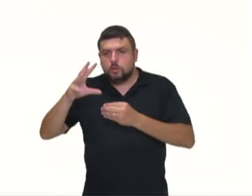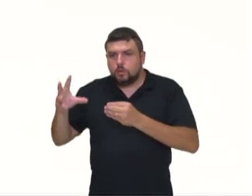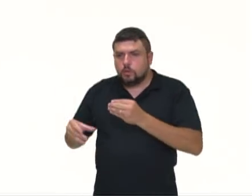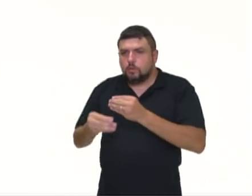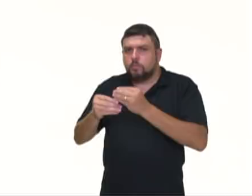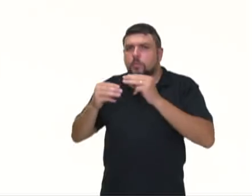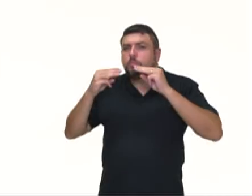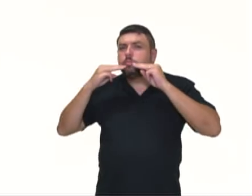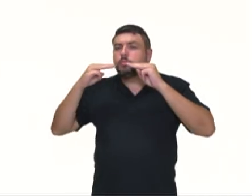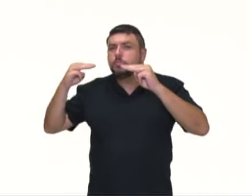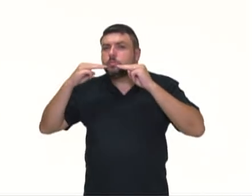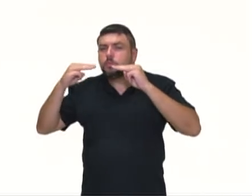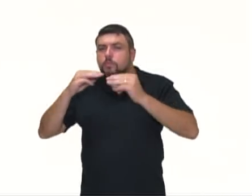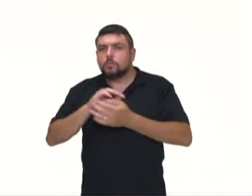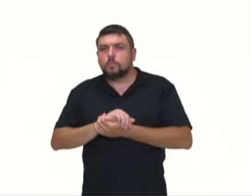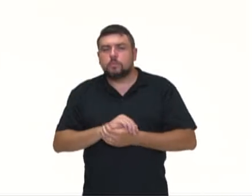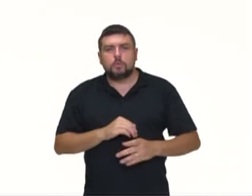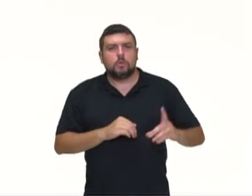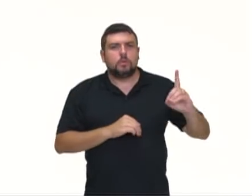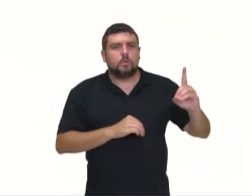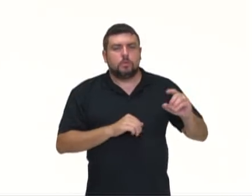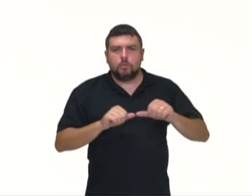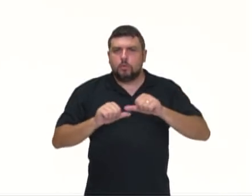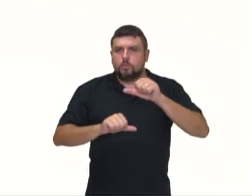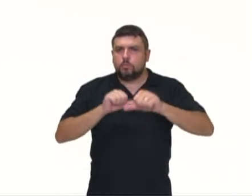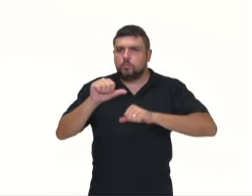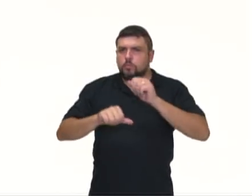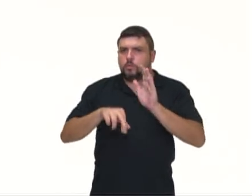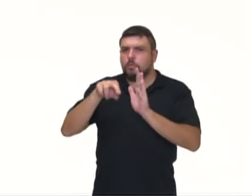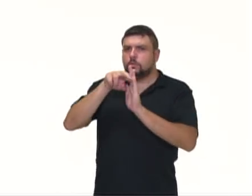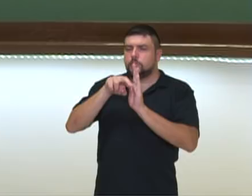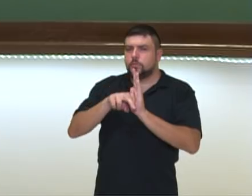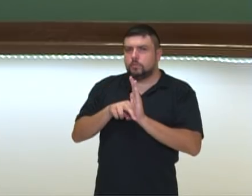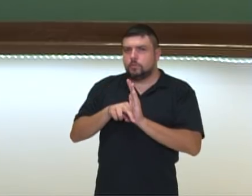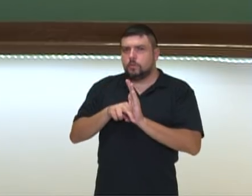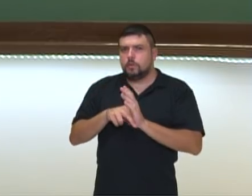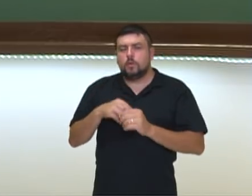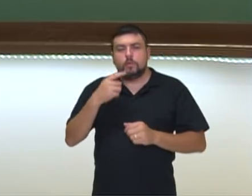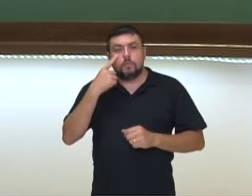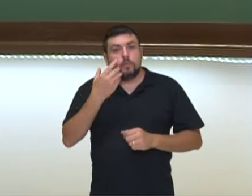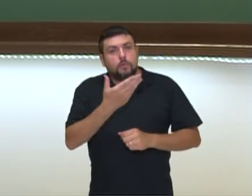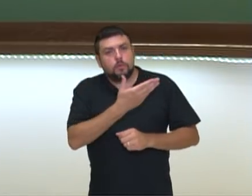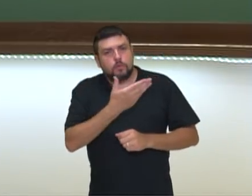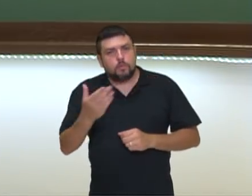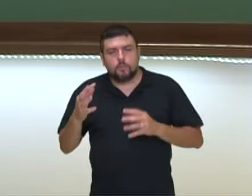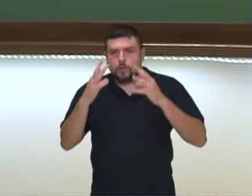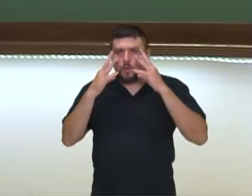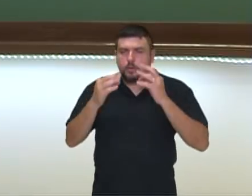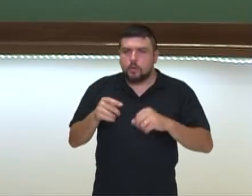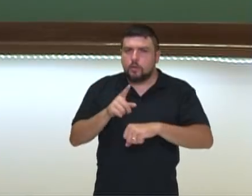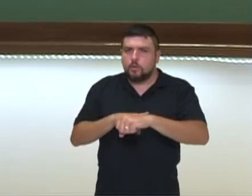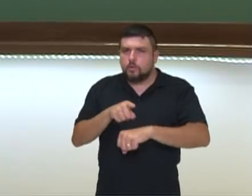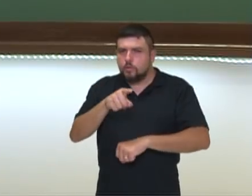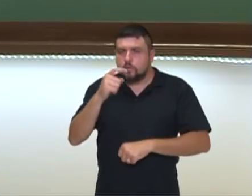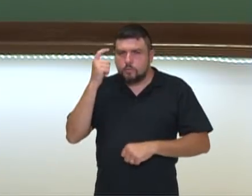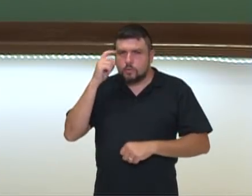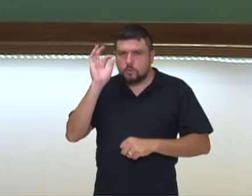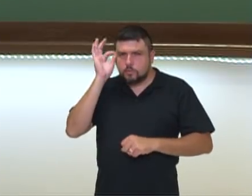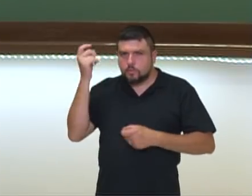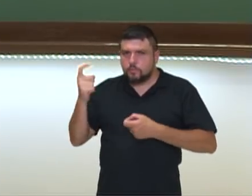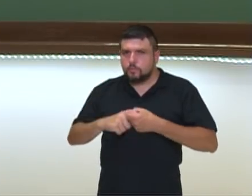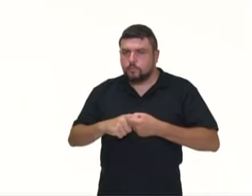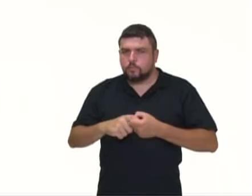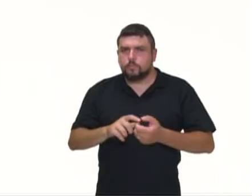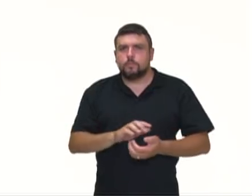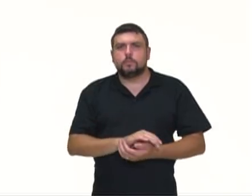vôlei, ou alternativa D, mudanças das regras do jogo. Então vamos ver se vocês estão atentos. Vou dar um tempinho para vocês pensar e já